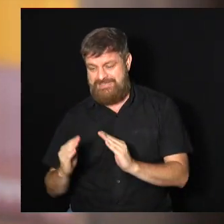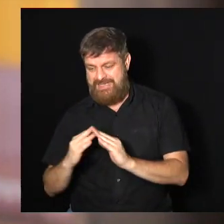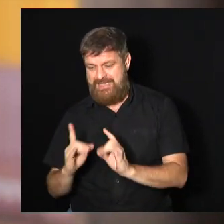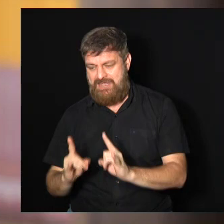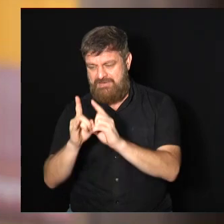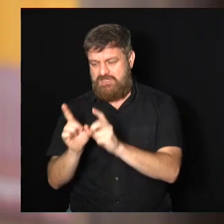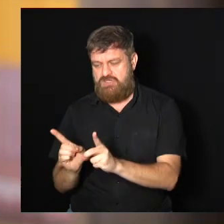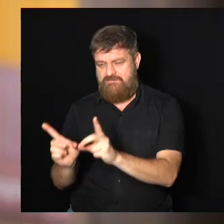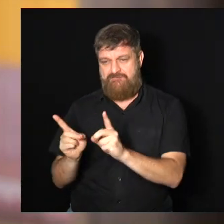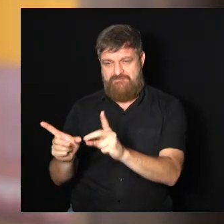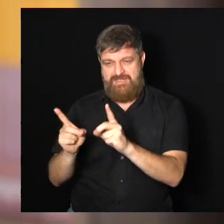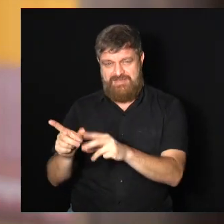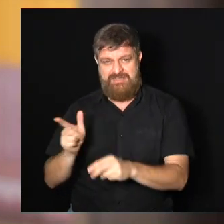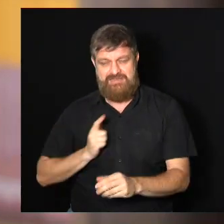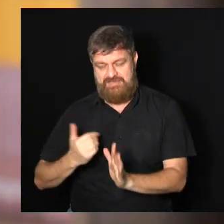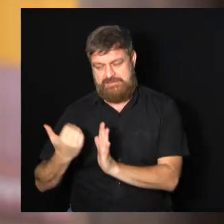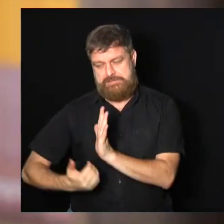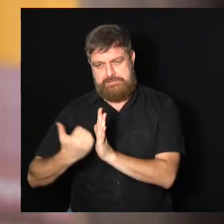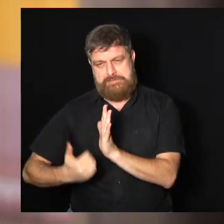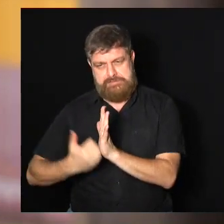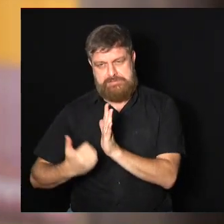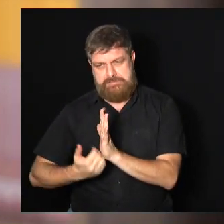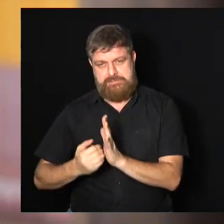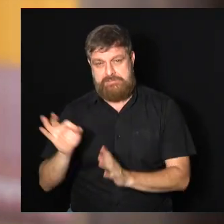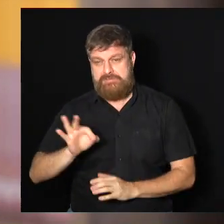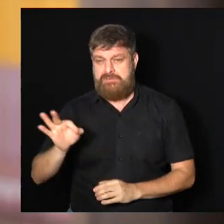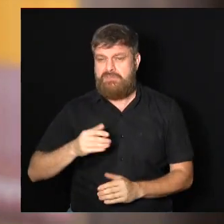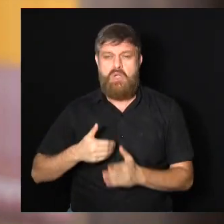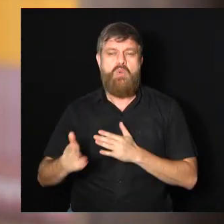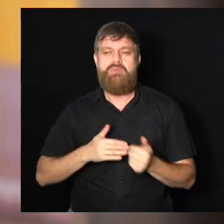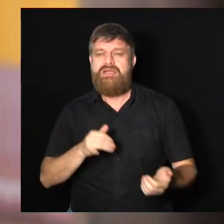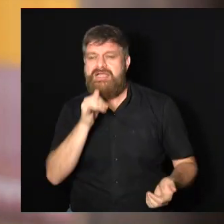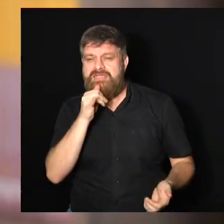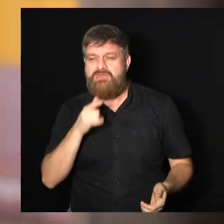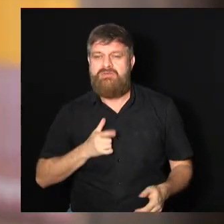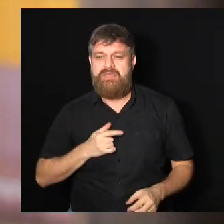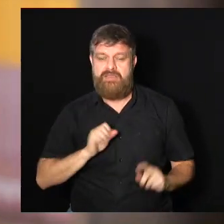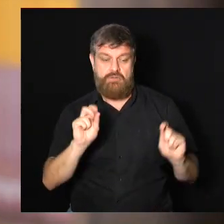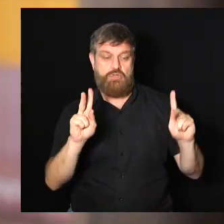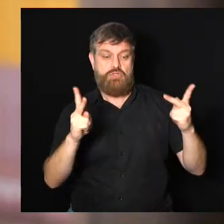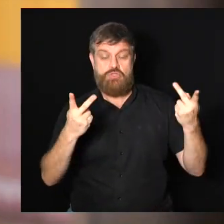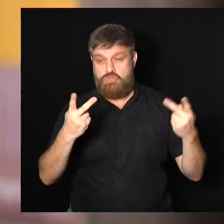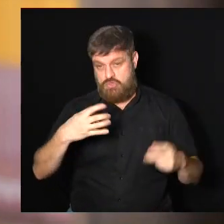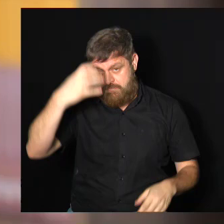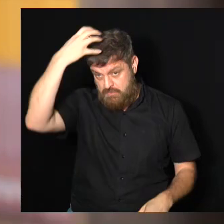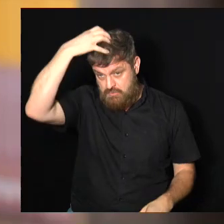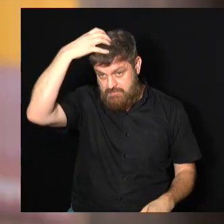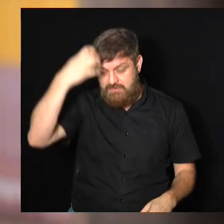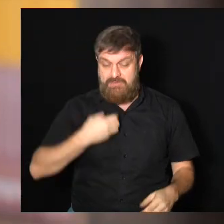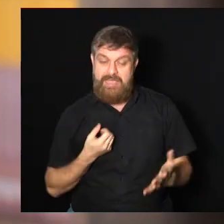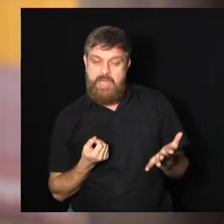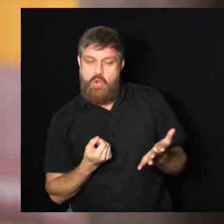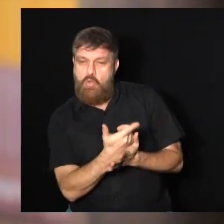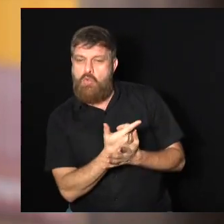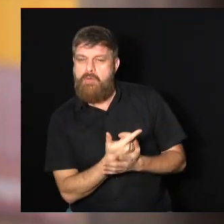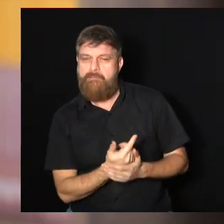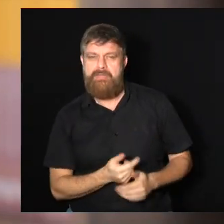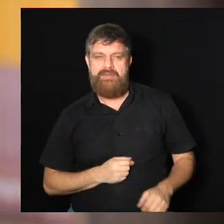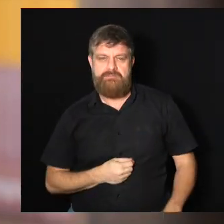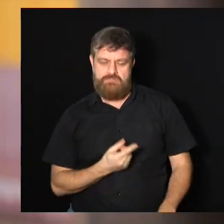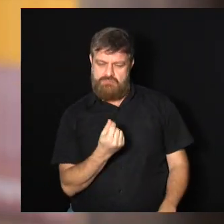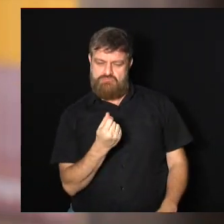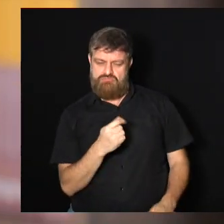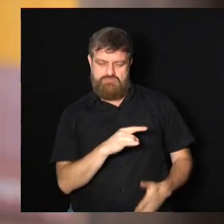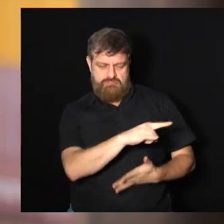taxas. Tem várias hoje no mercado. Então, por exemplo, eu quero comprar um fundo, gosto do Shopping Dom Pedro, quero comprar um fundo do Shopping Dom Pedro. Você vai lá,